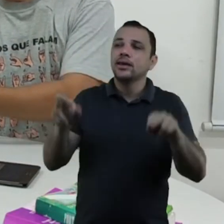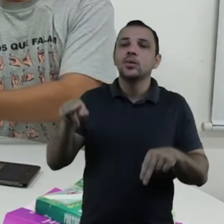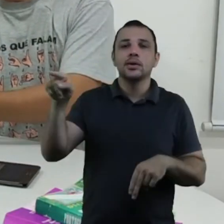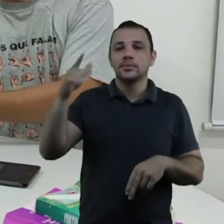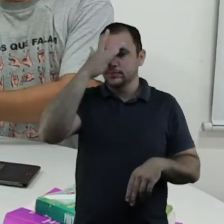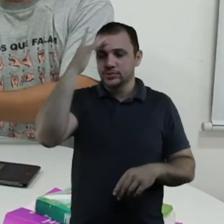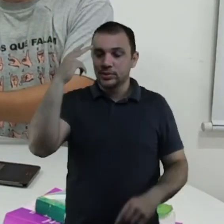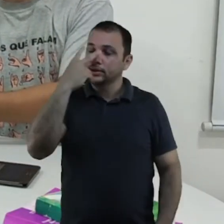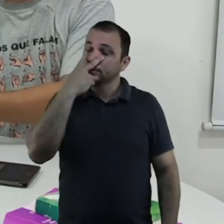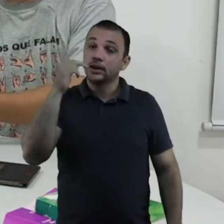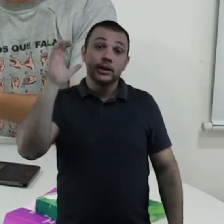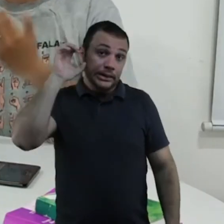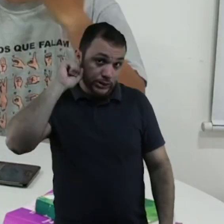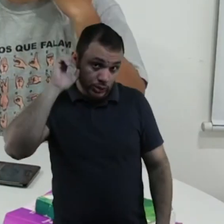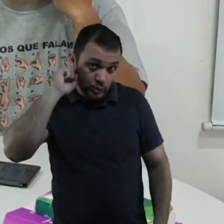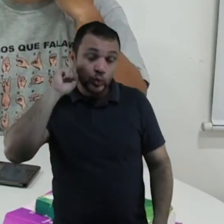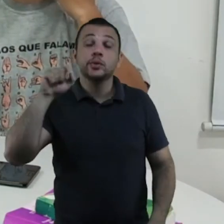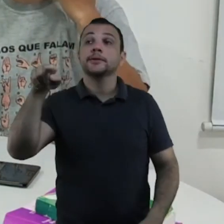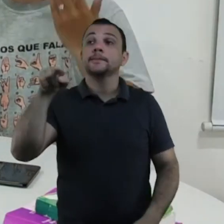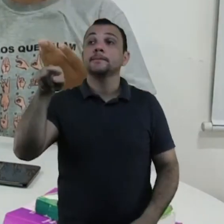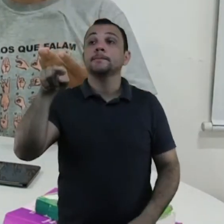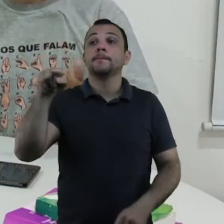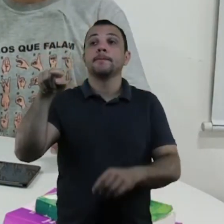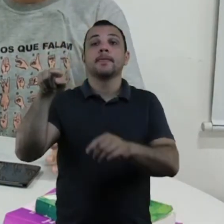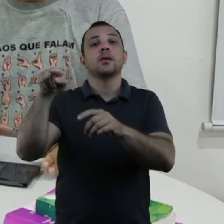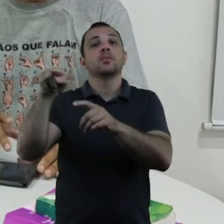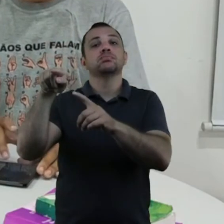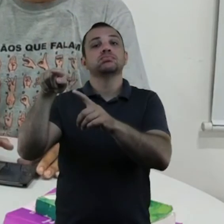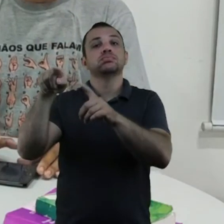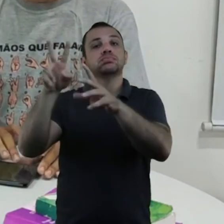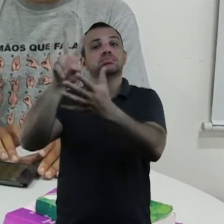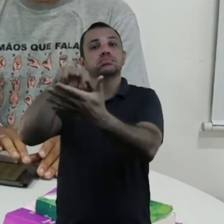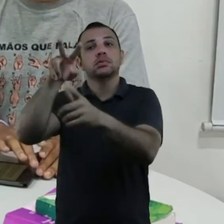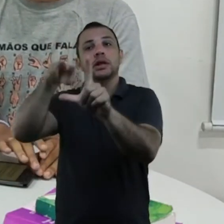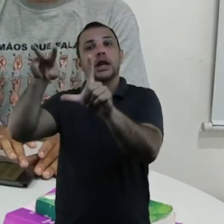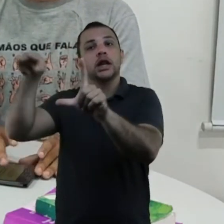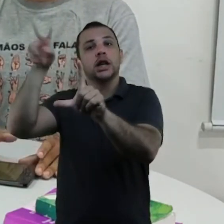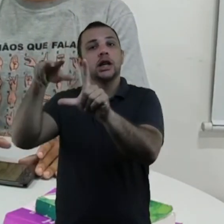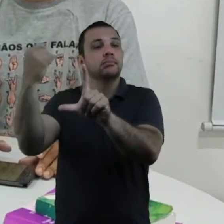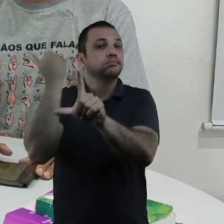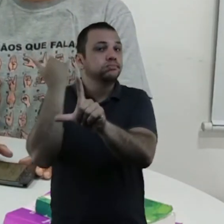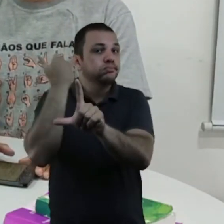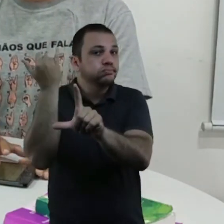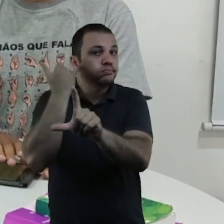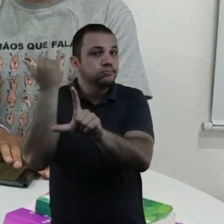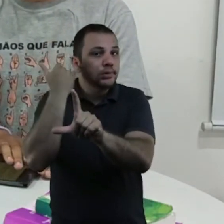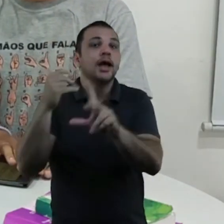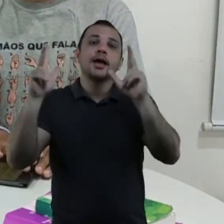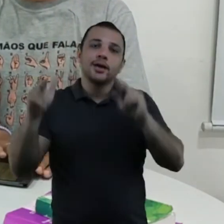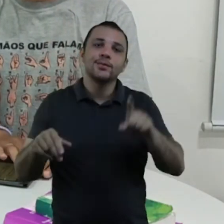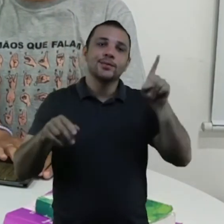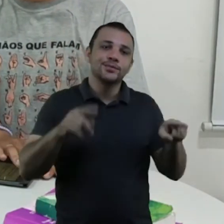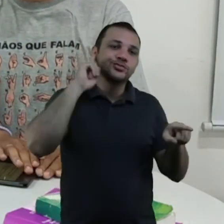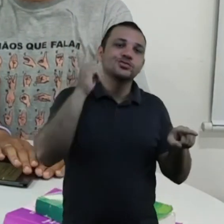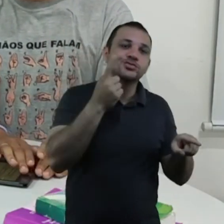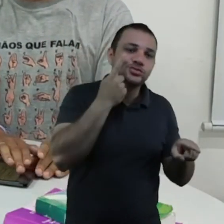doutora conseguiu ser acessível através do áudio, né? Esse dispositivo vai ser através do touch, tá? Então ele vai